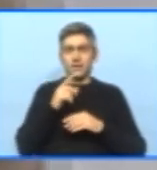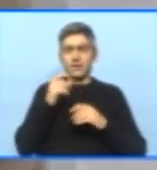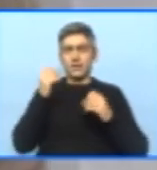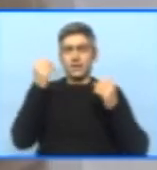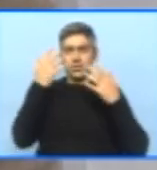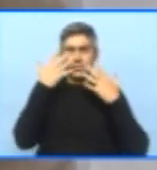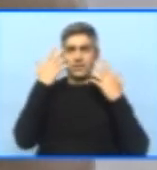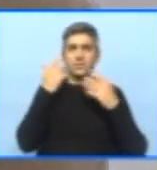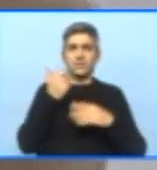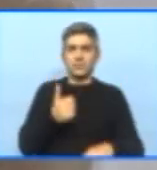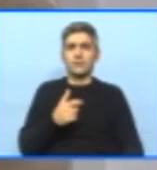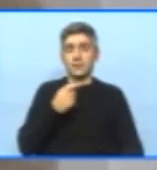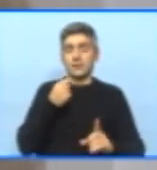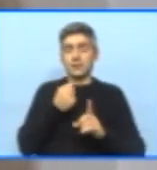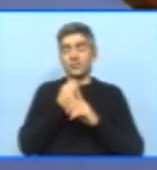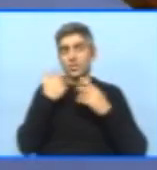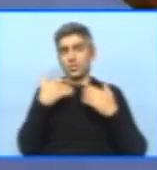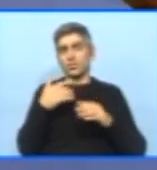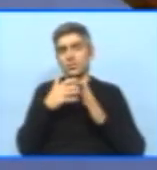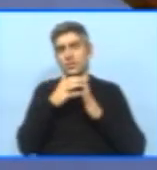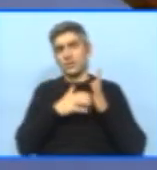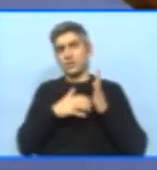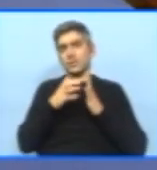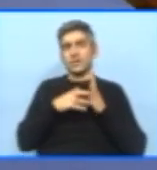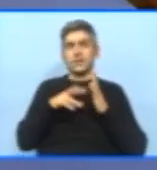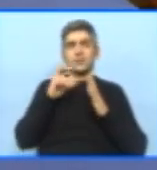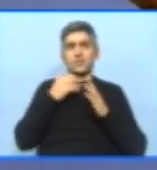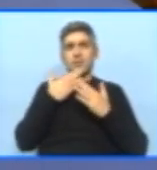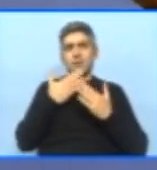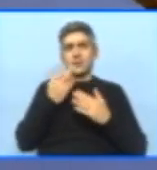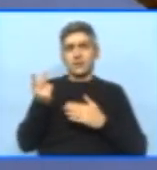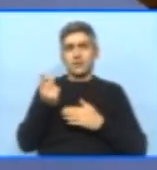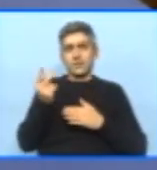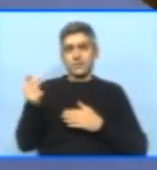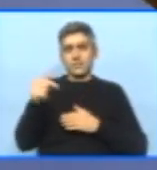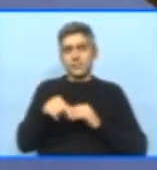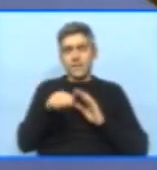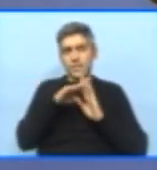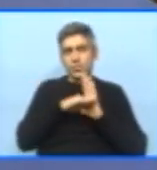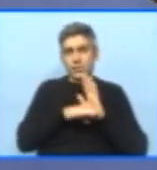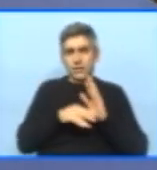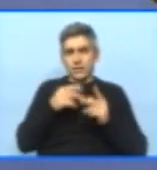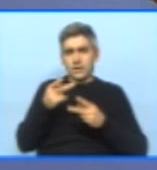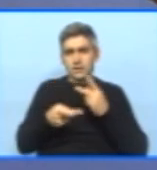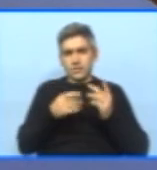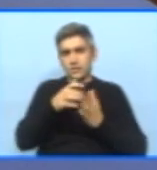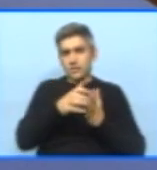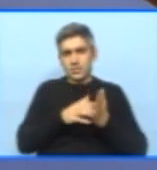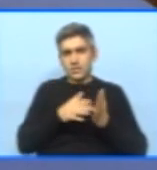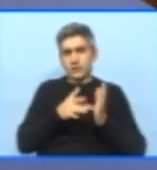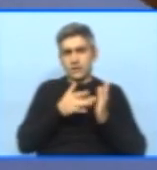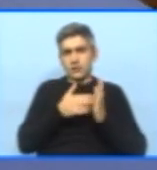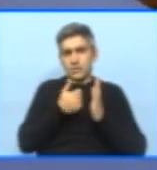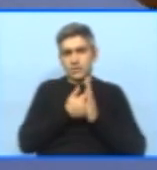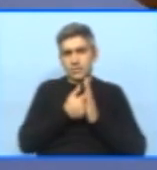iluminados. Fica esse desafio a partir destes textos que aqui são escutados. E agradeço-vos terem estado neste programa a analisar os textos da Bíblia que se escutam